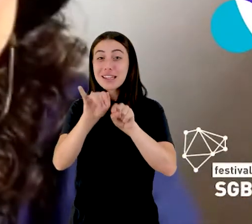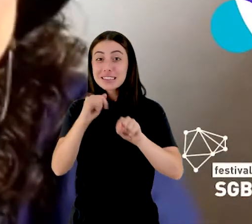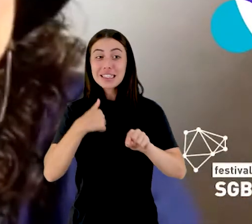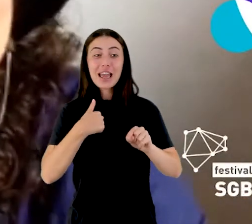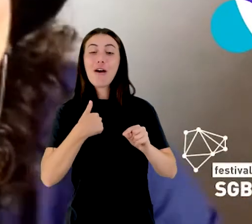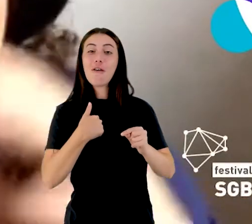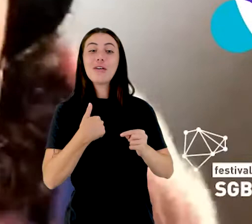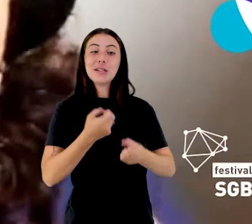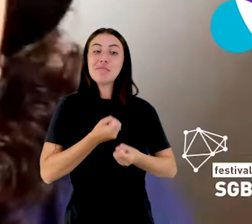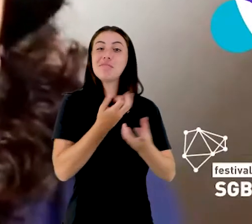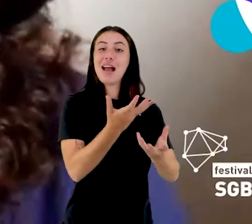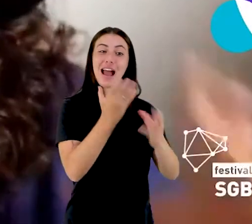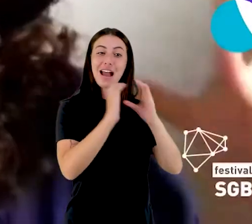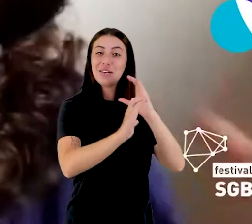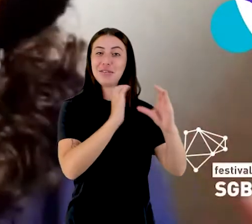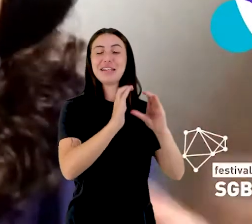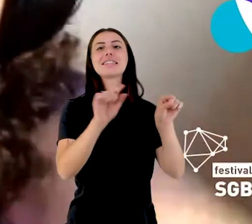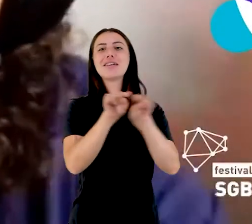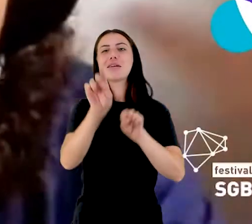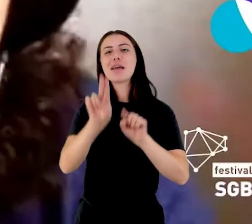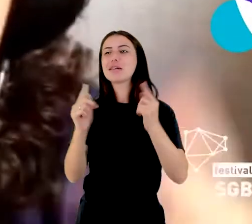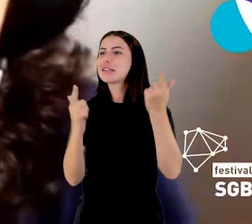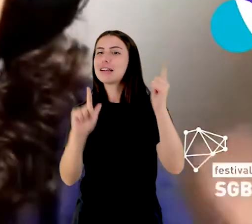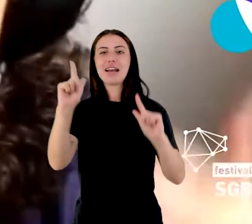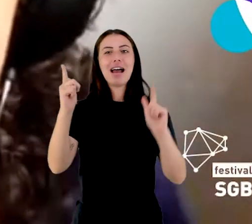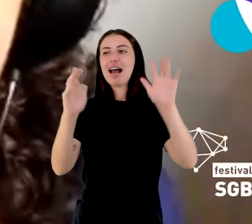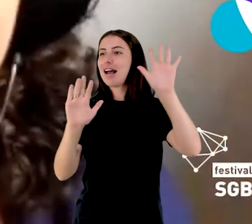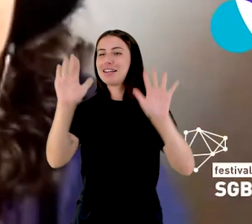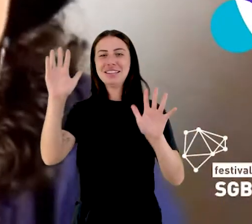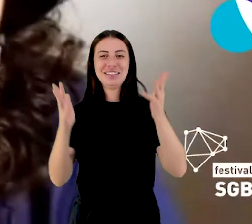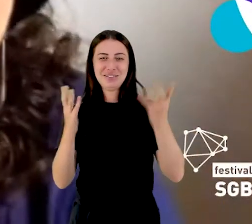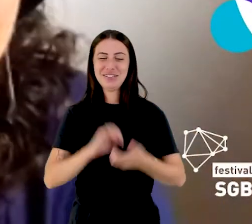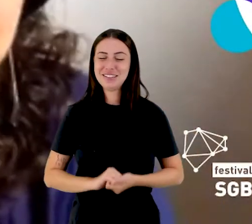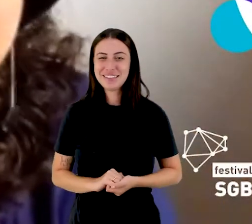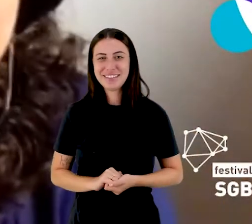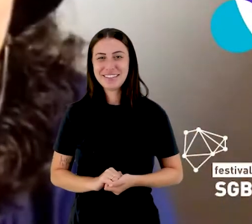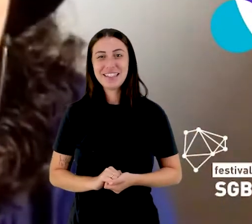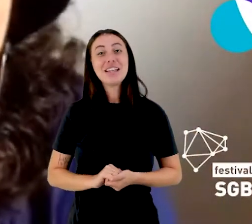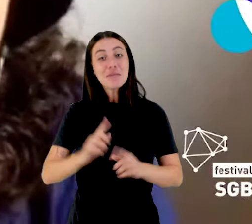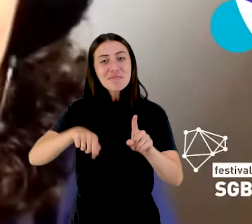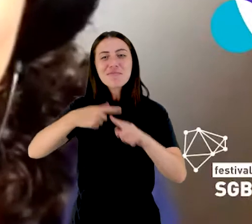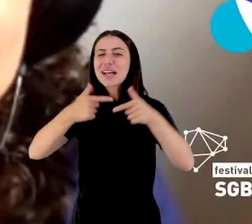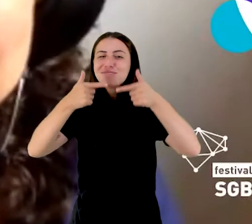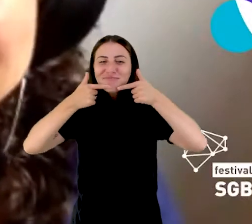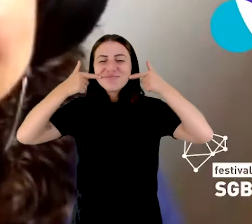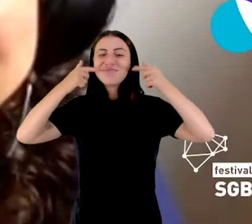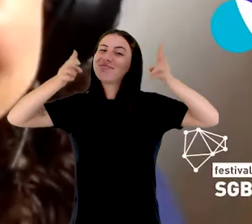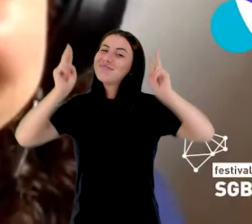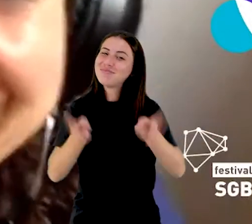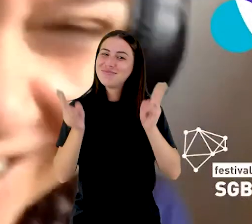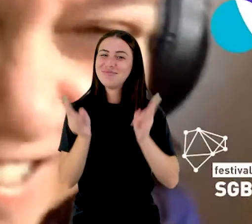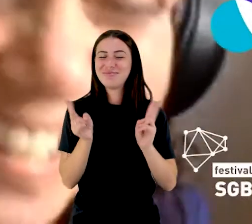Então, e sou sardenta e falo muito com as mãos, como estou fazendo agora, e sorrio quase o tempo todo.